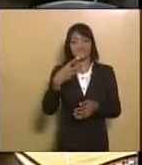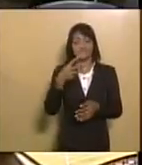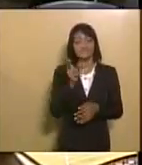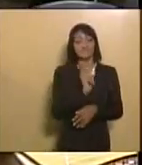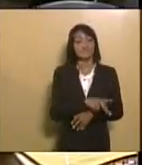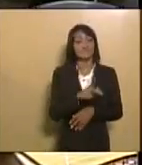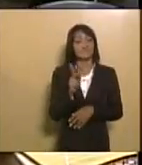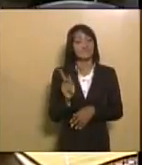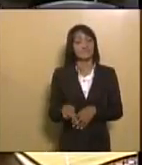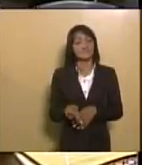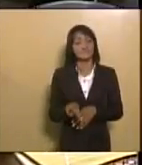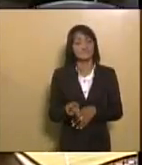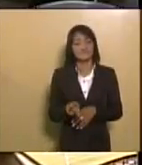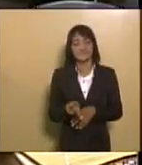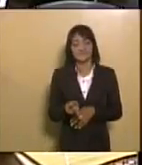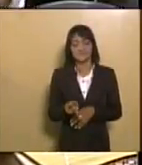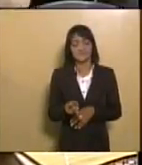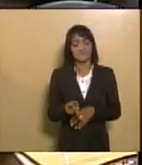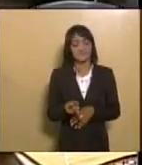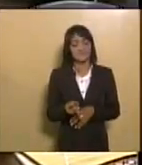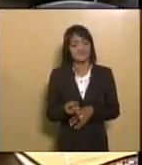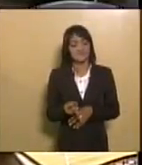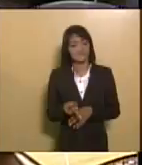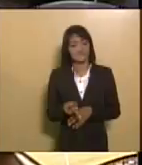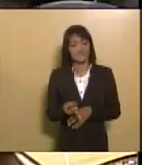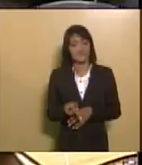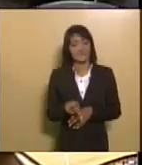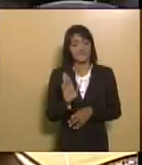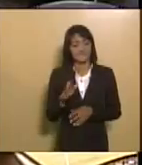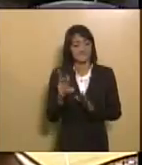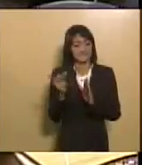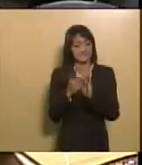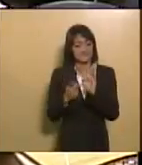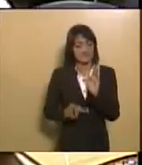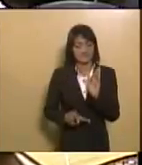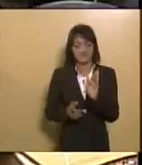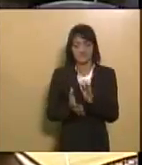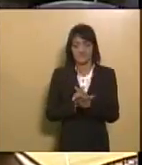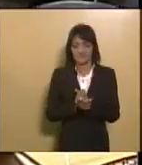professores, idealizadores do projeto